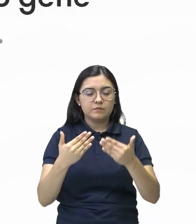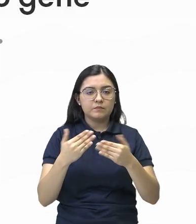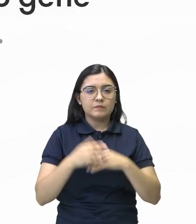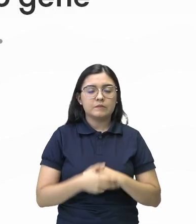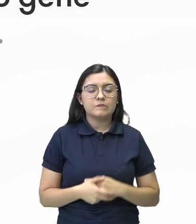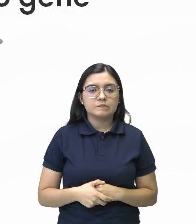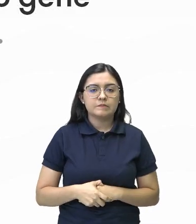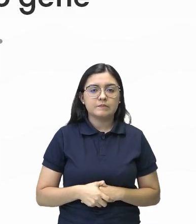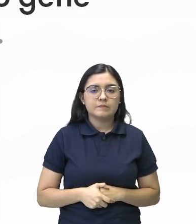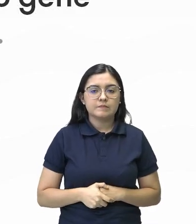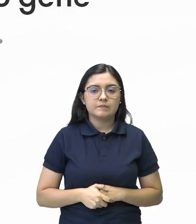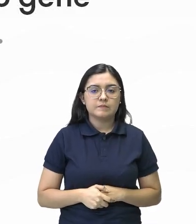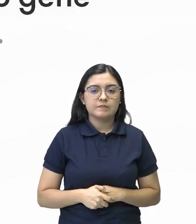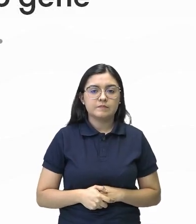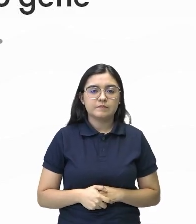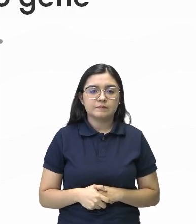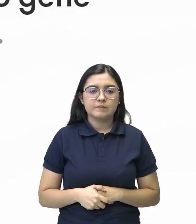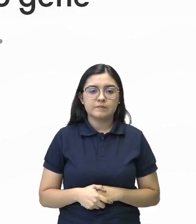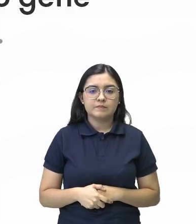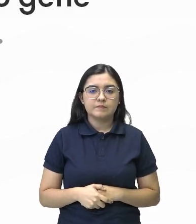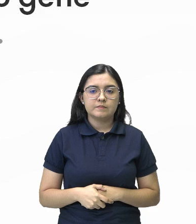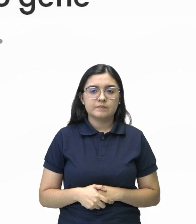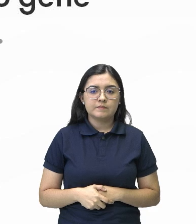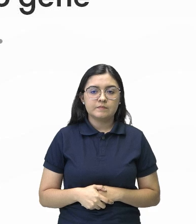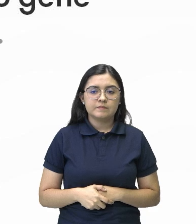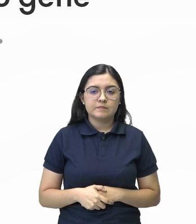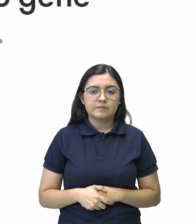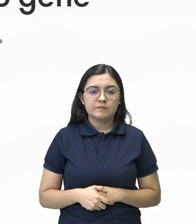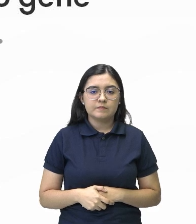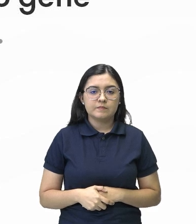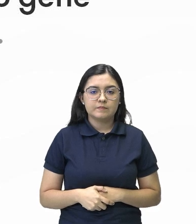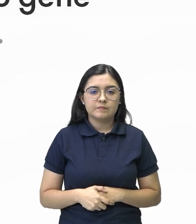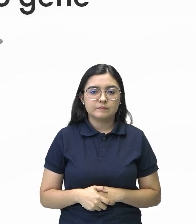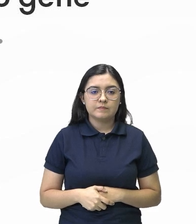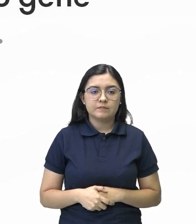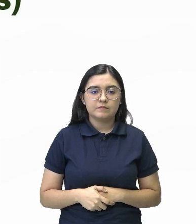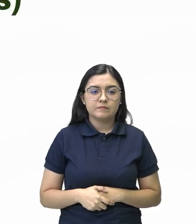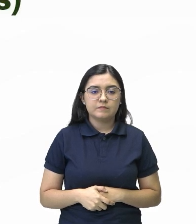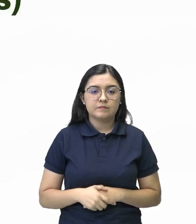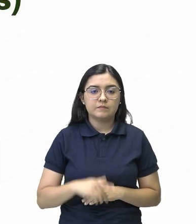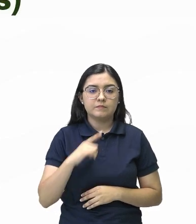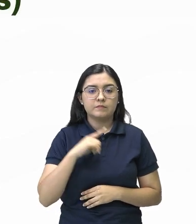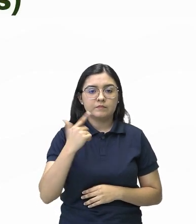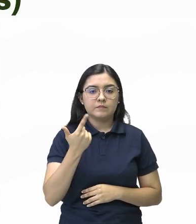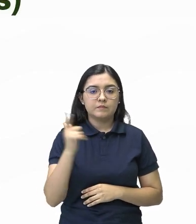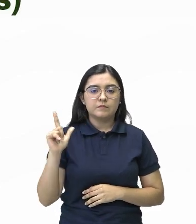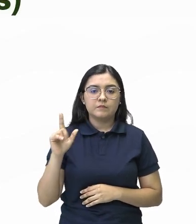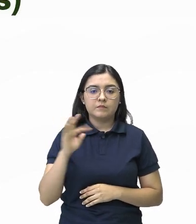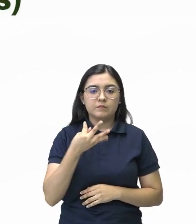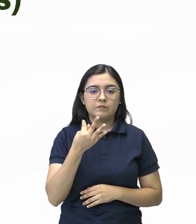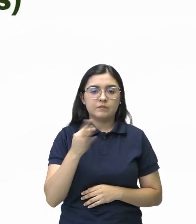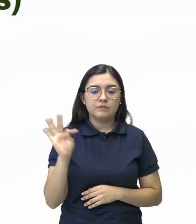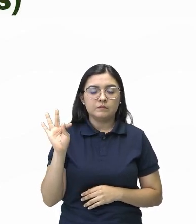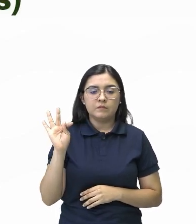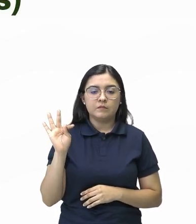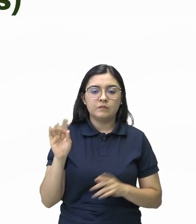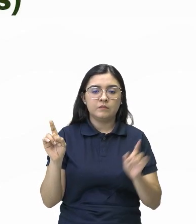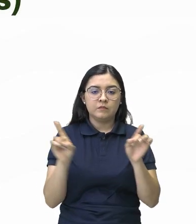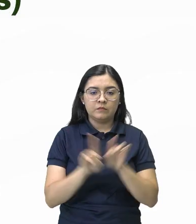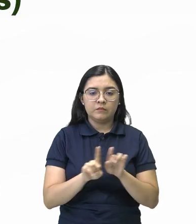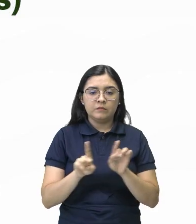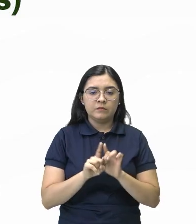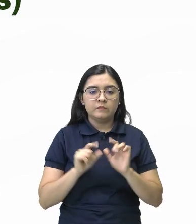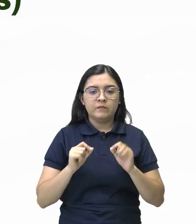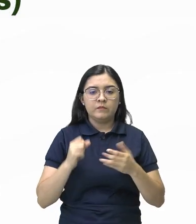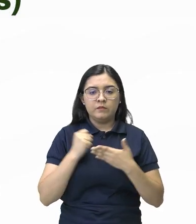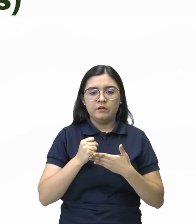dentro dessa corrente. Temos aí uma outra teoria, né? Teoria que